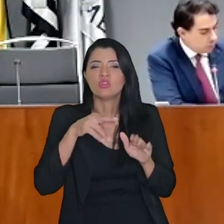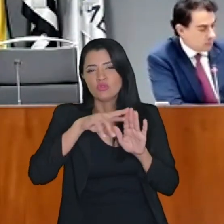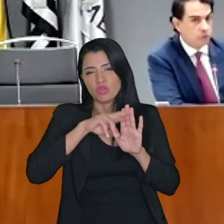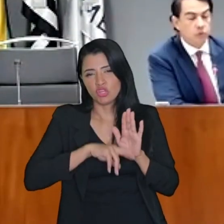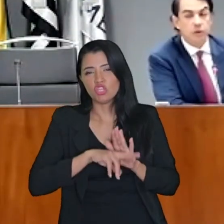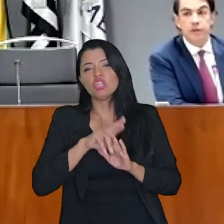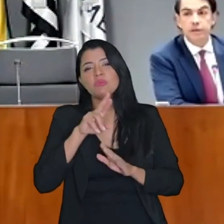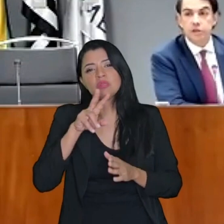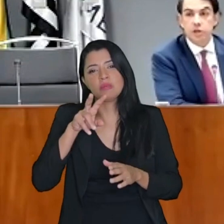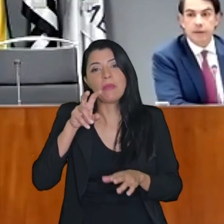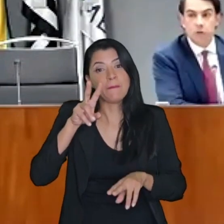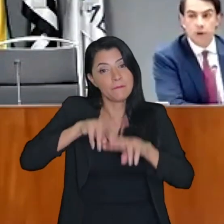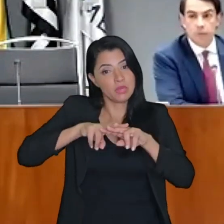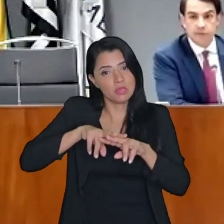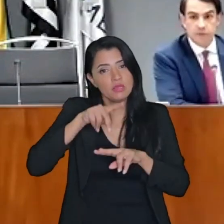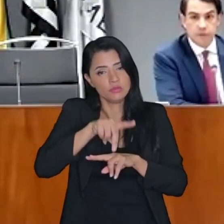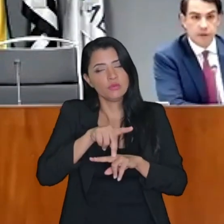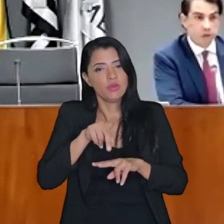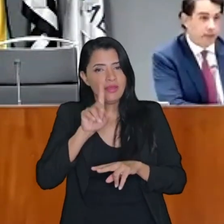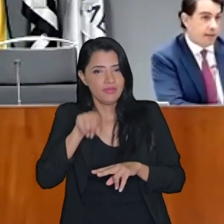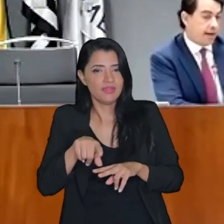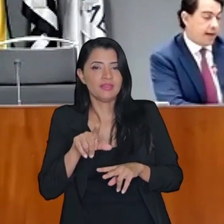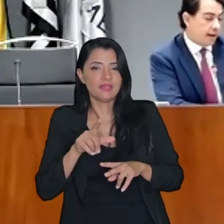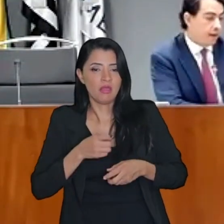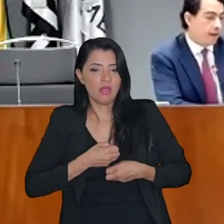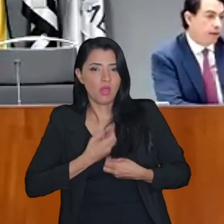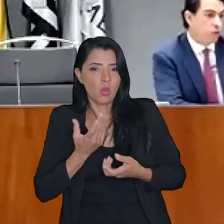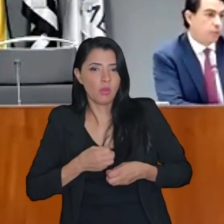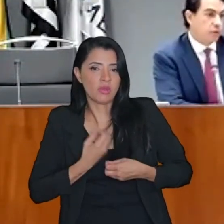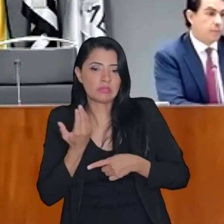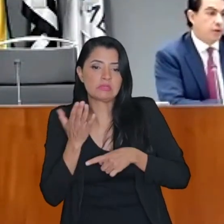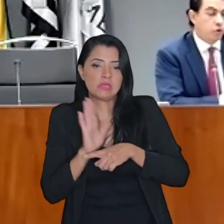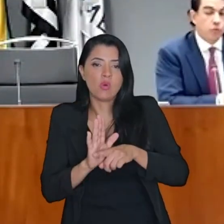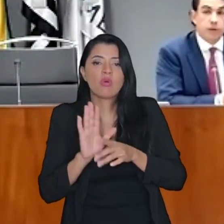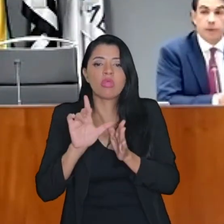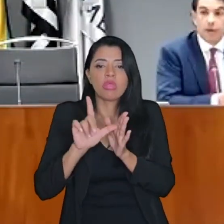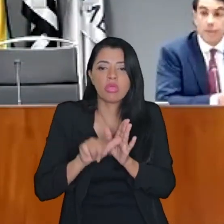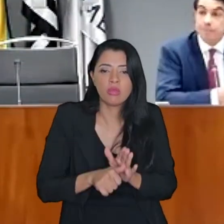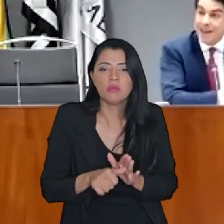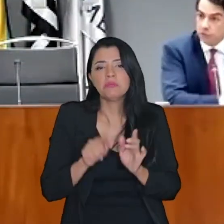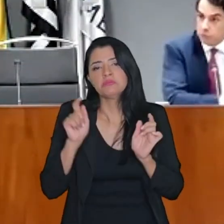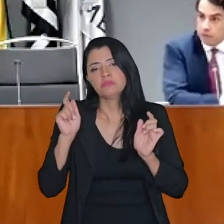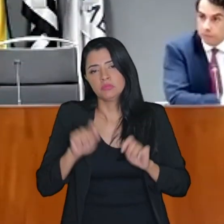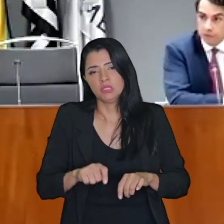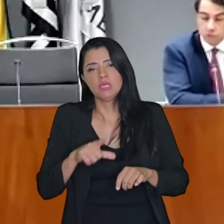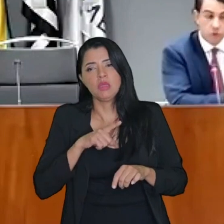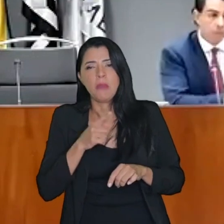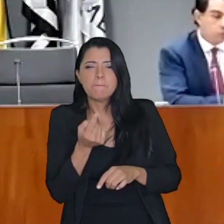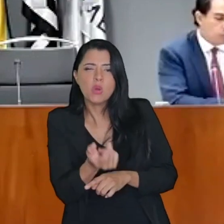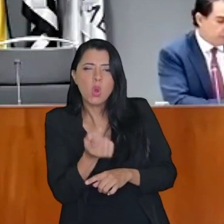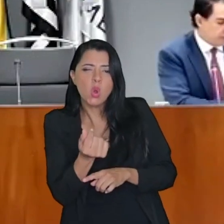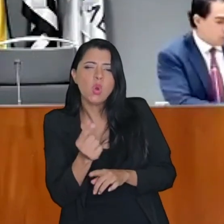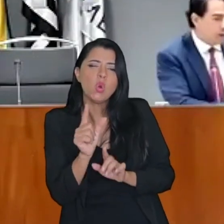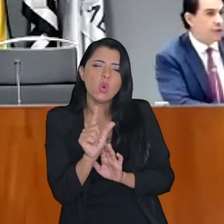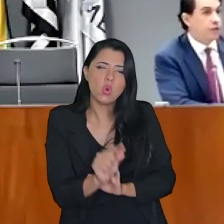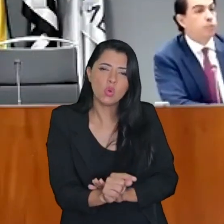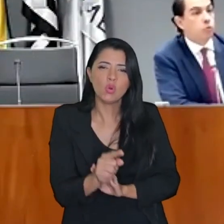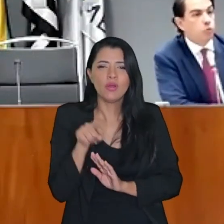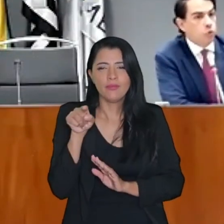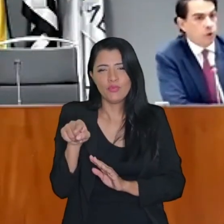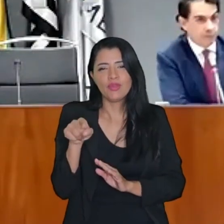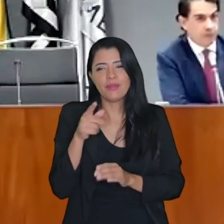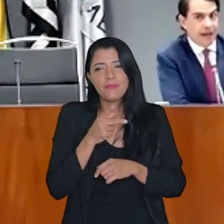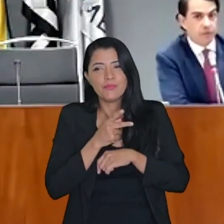carcerário, no âmbito da chamada colaboração tardia, que é aquela que supostamente contemplaria menos benefícios, uma vez que o